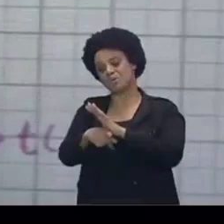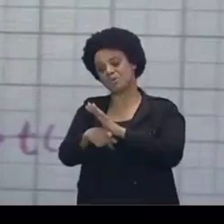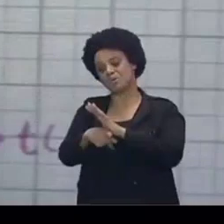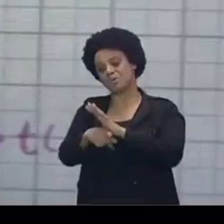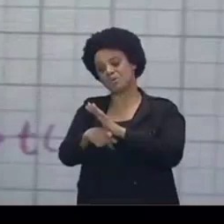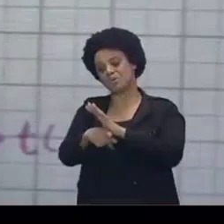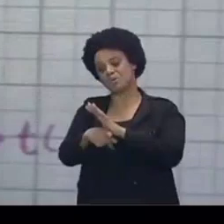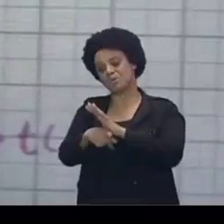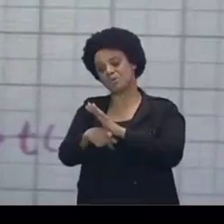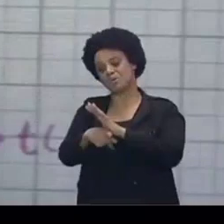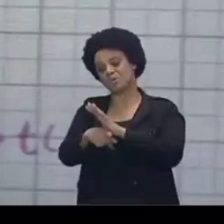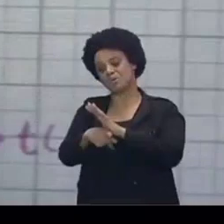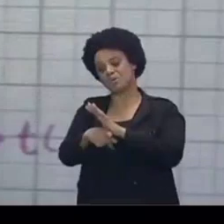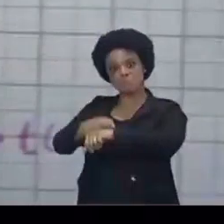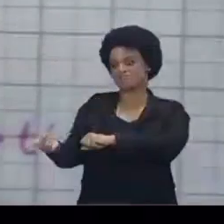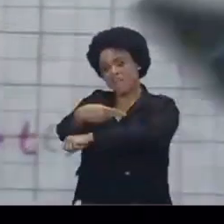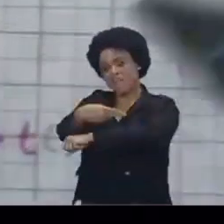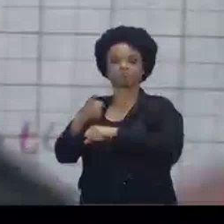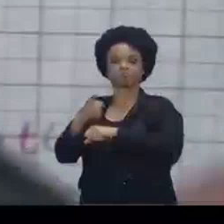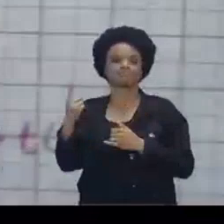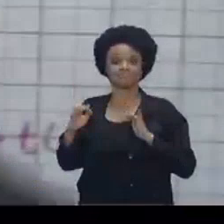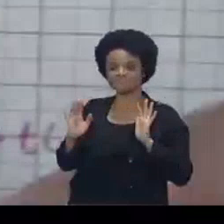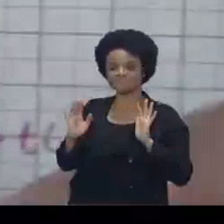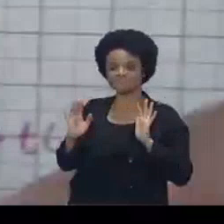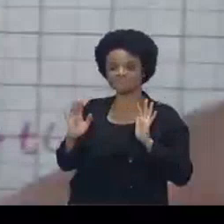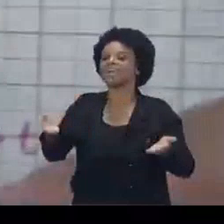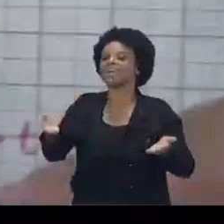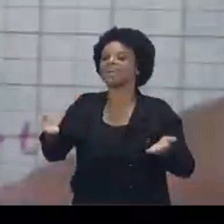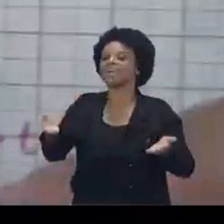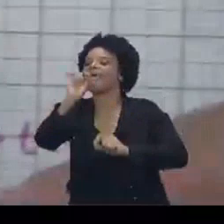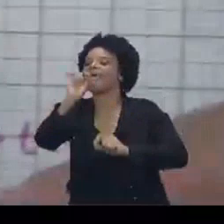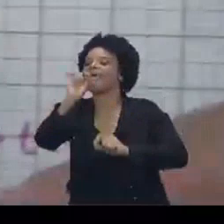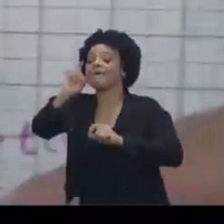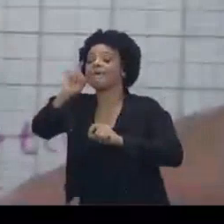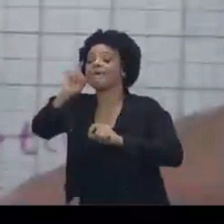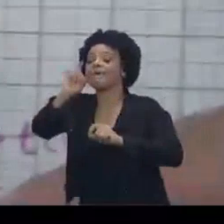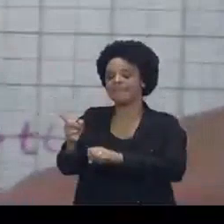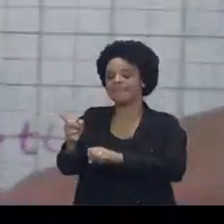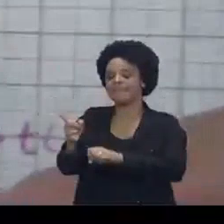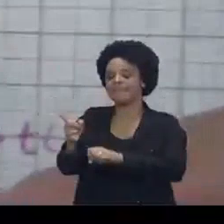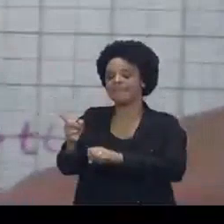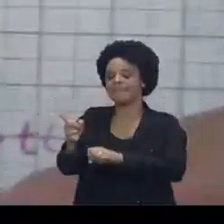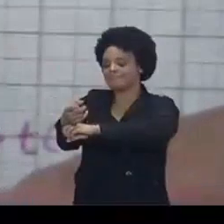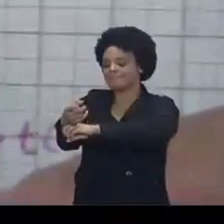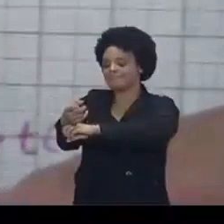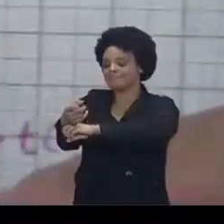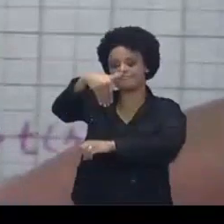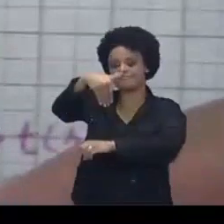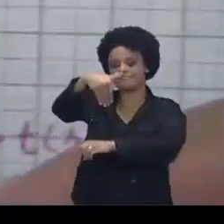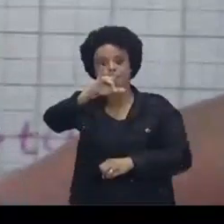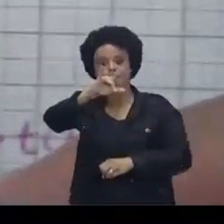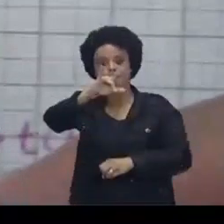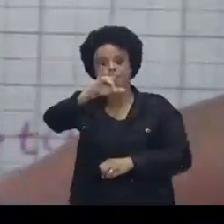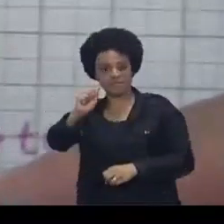velocidade instantânea. E quem é a velocidade média aqui para esse